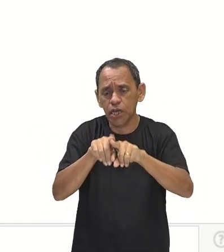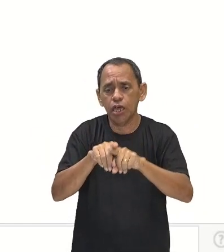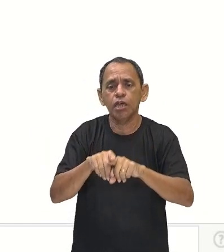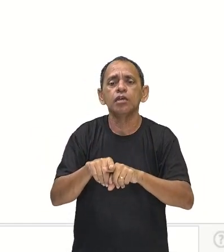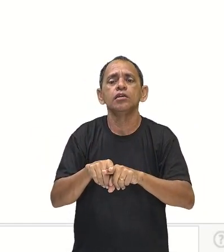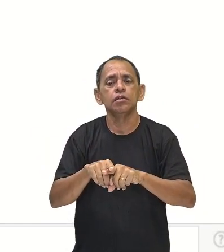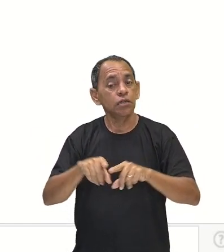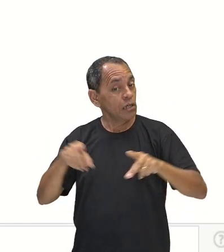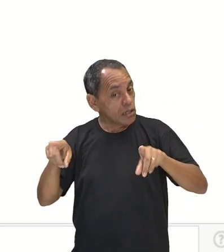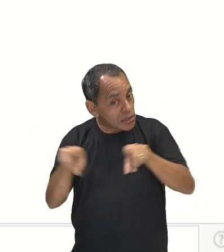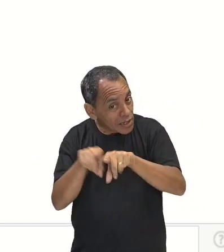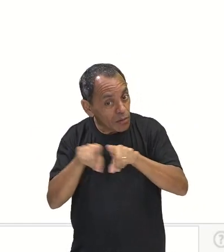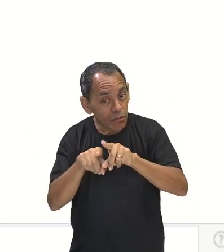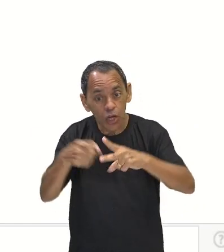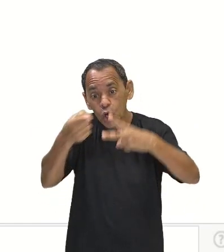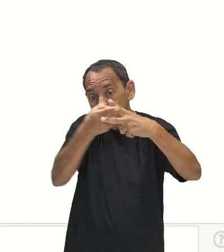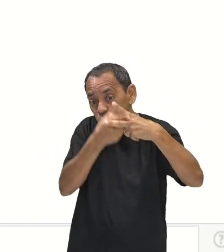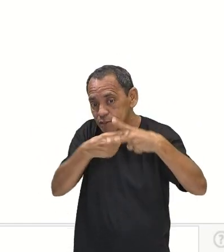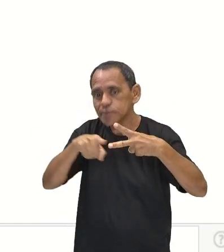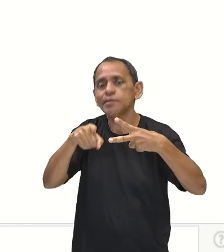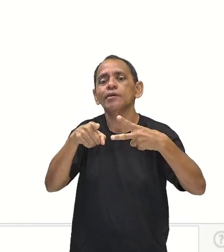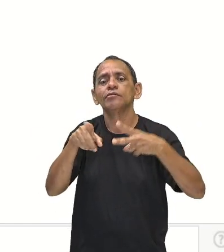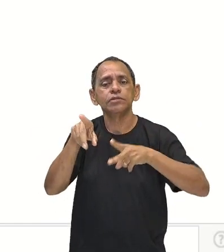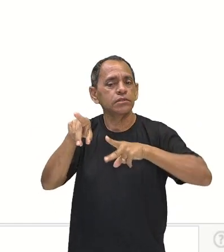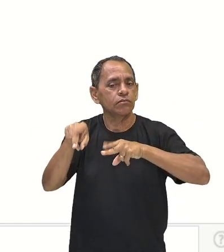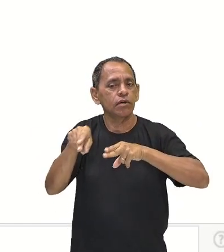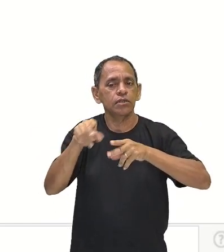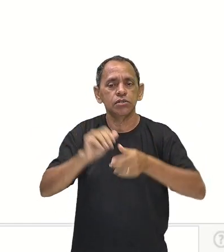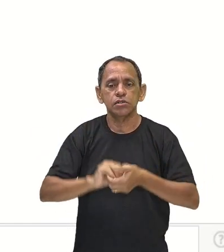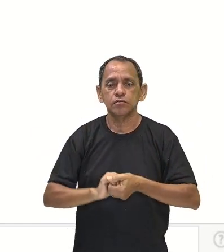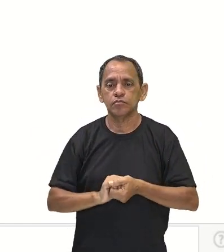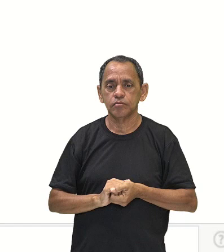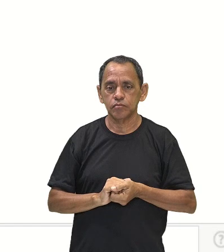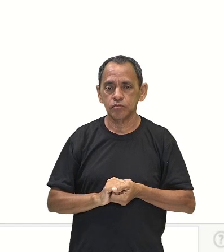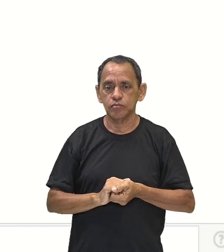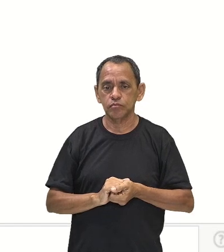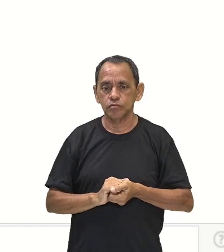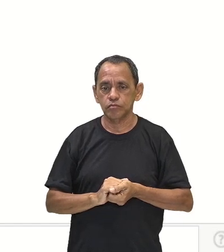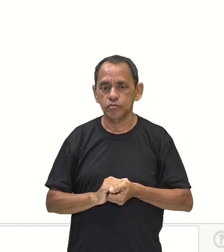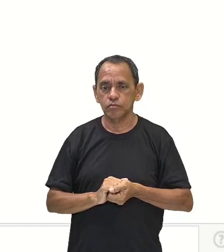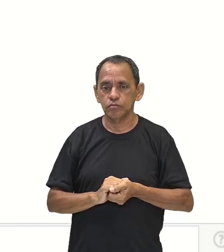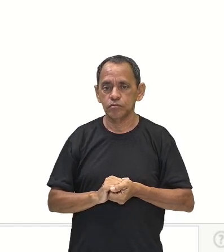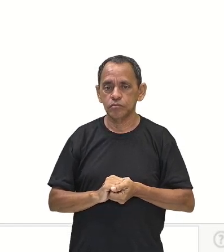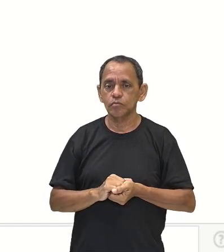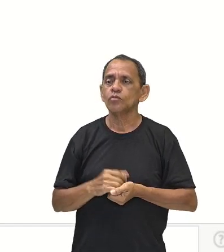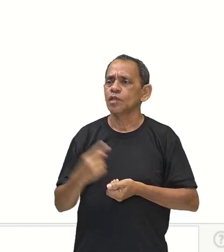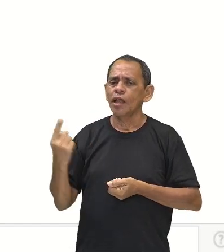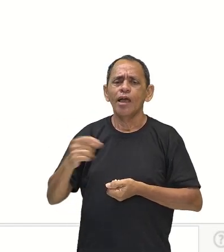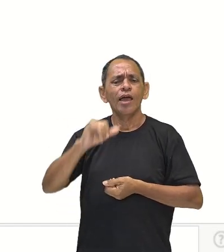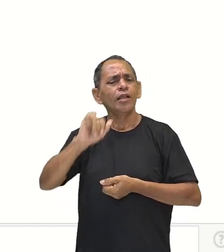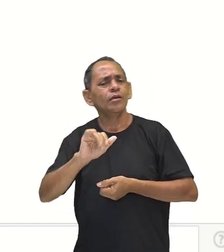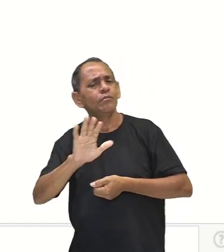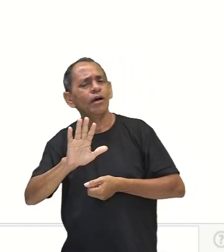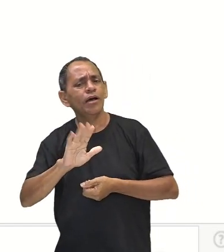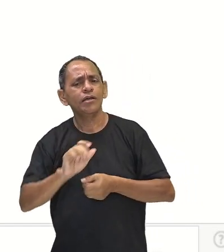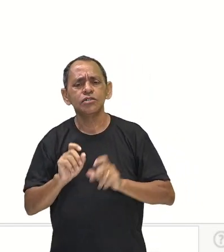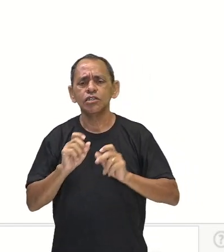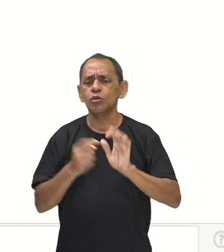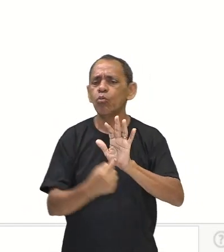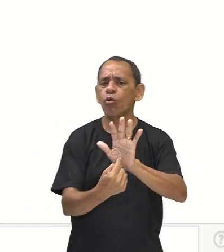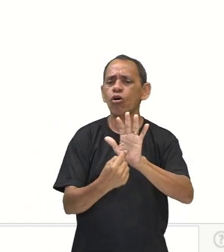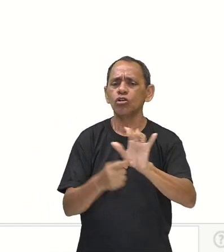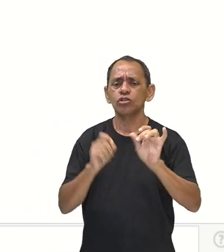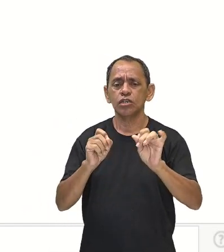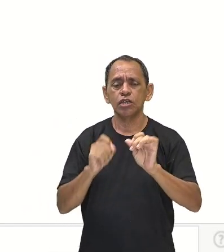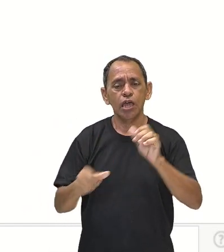serão iguais, correto? Então, esse daqui é o nosso primeiro poliedro, que é o